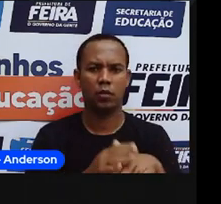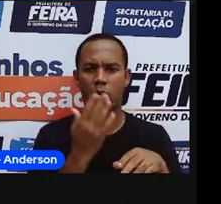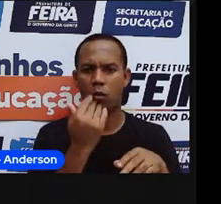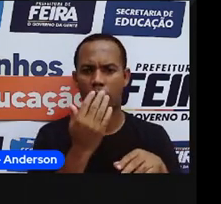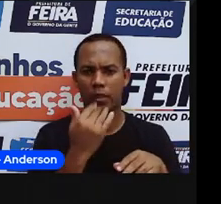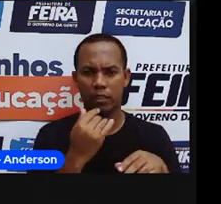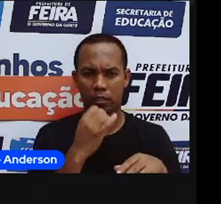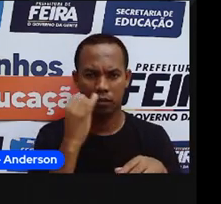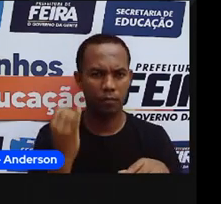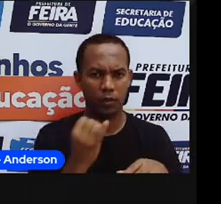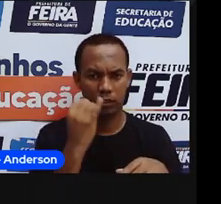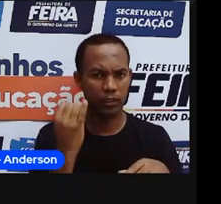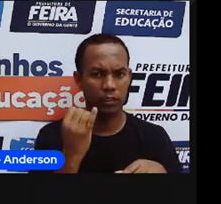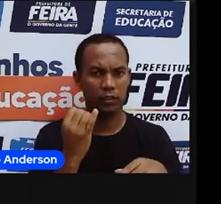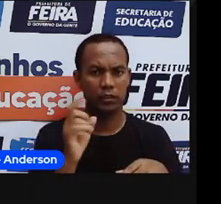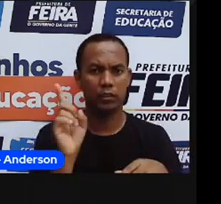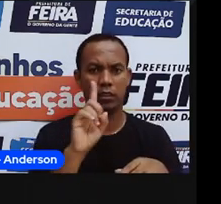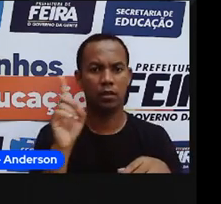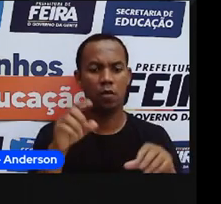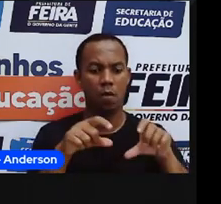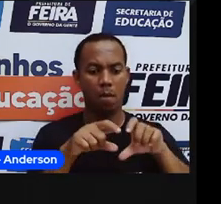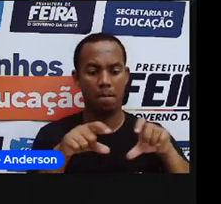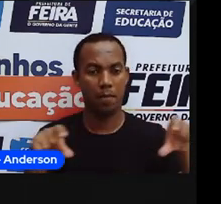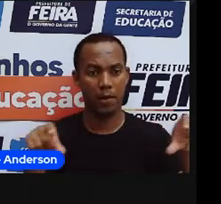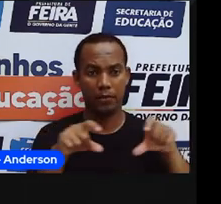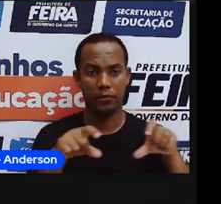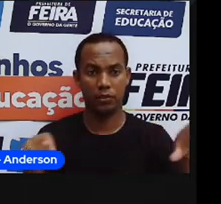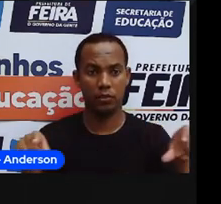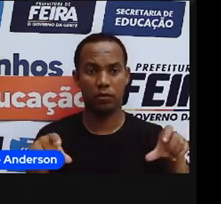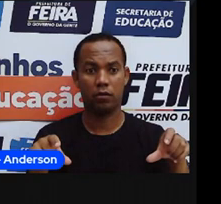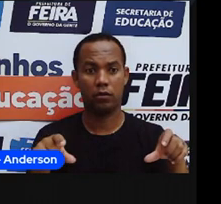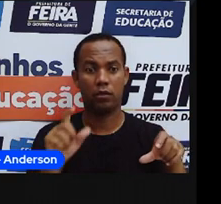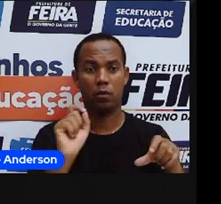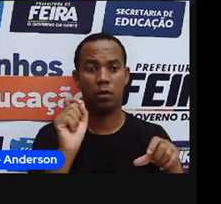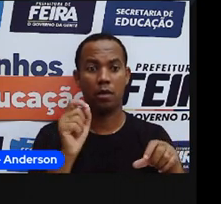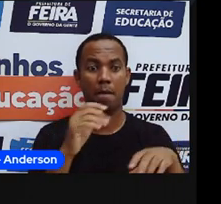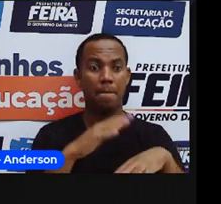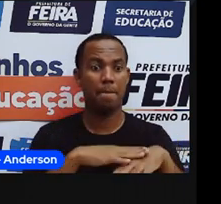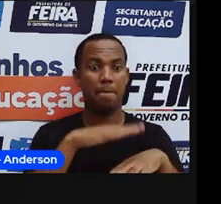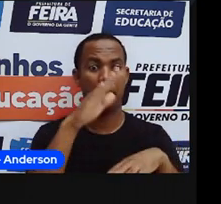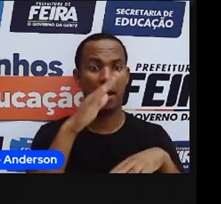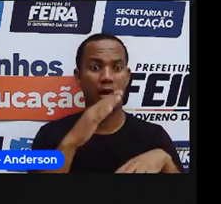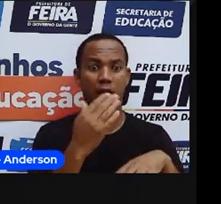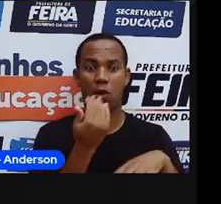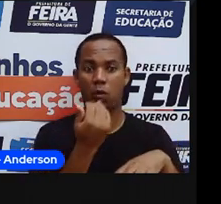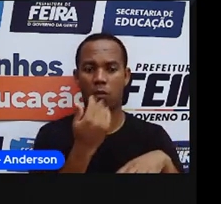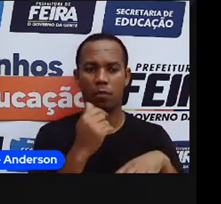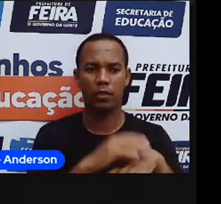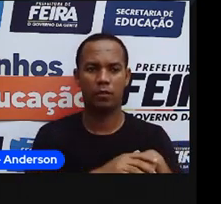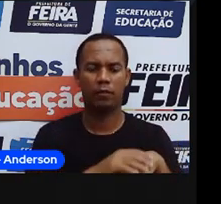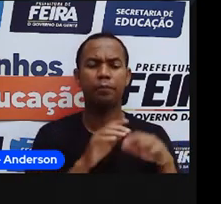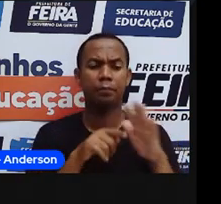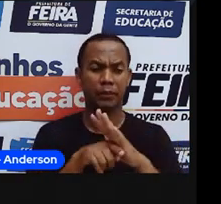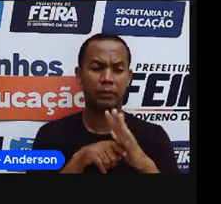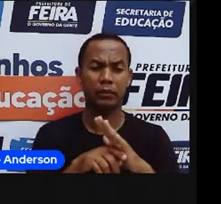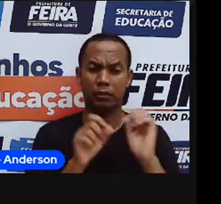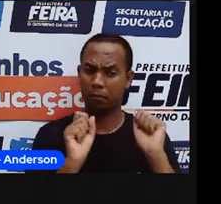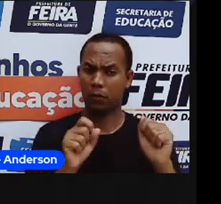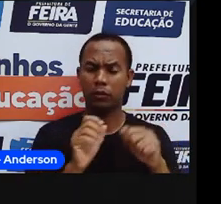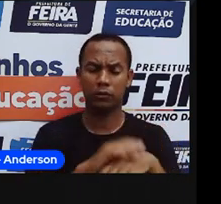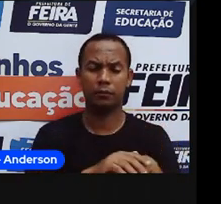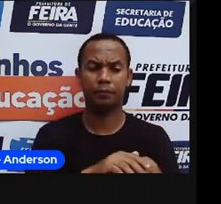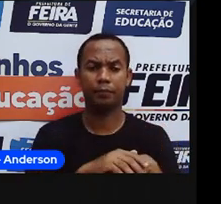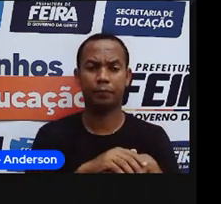tão importantes quanto a mandioca. Existe até uma lenda que explica a sua origem, né? Vocês podem pesquisar, inclusive.